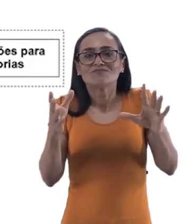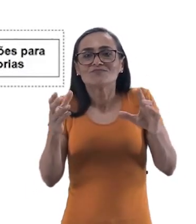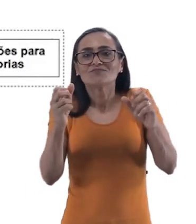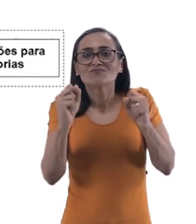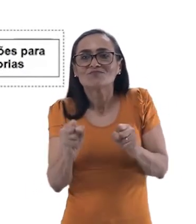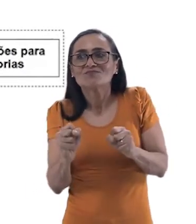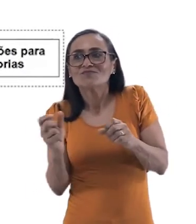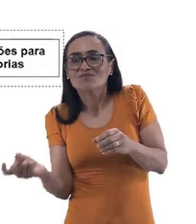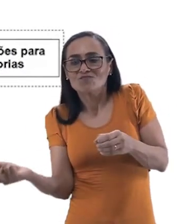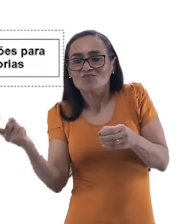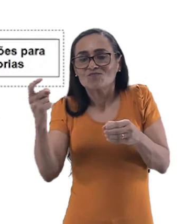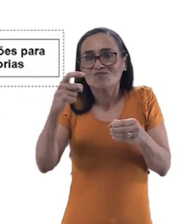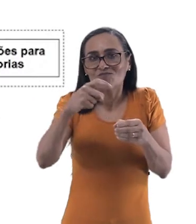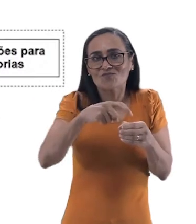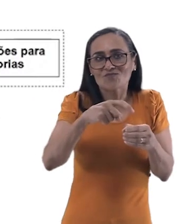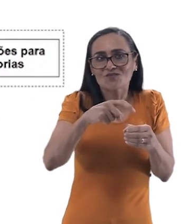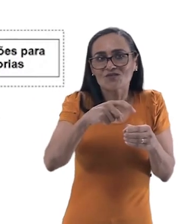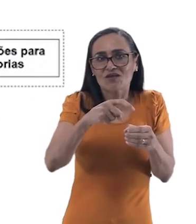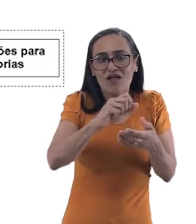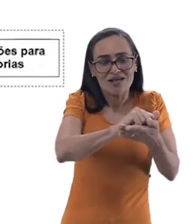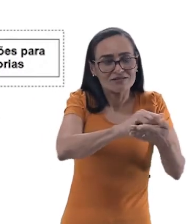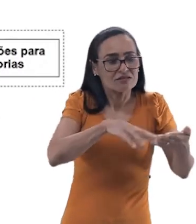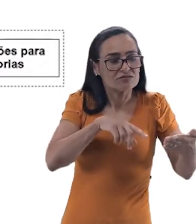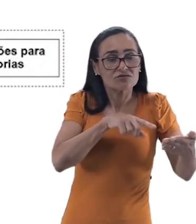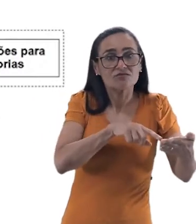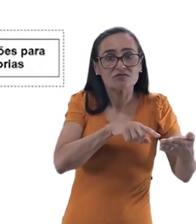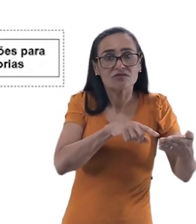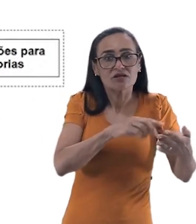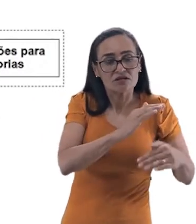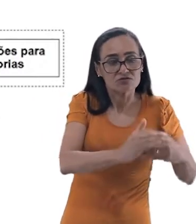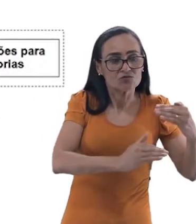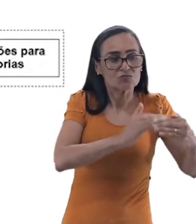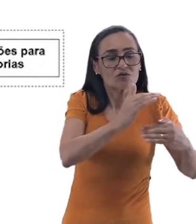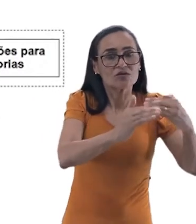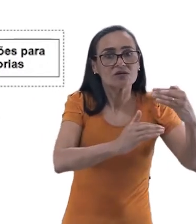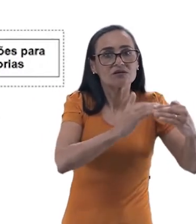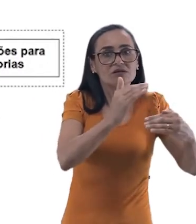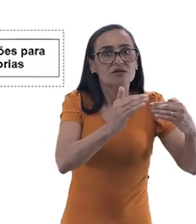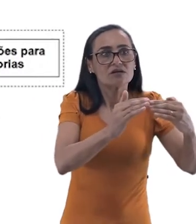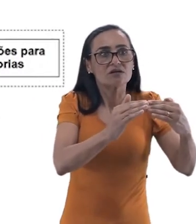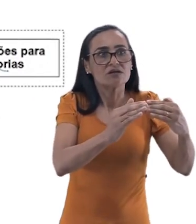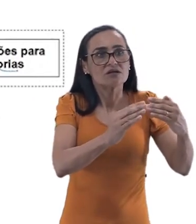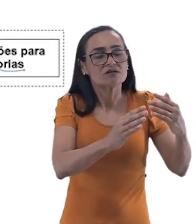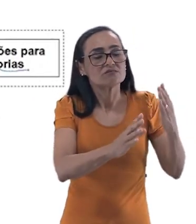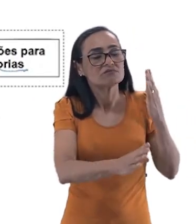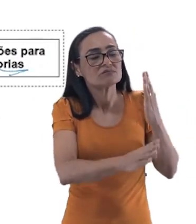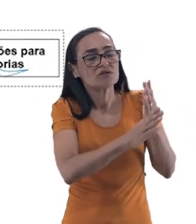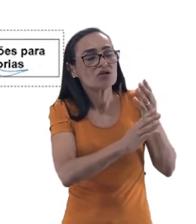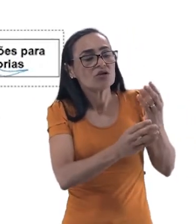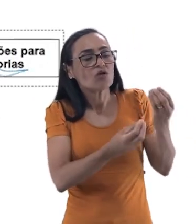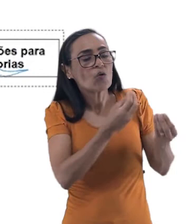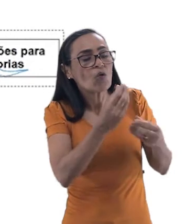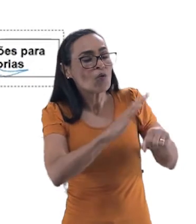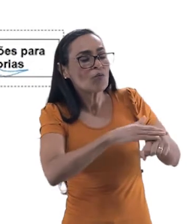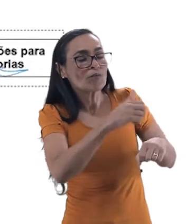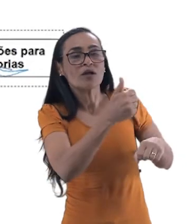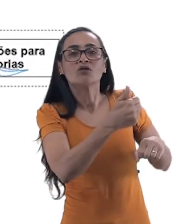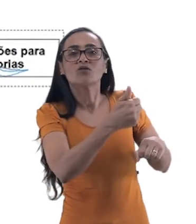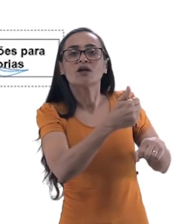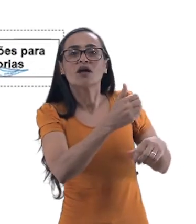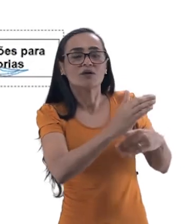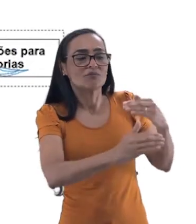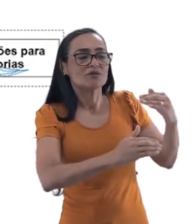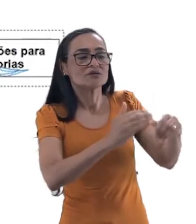permite retornar aqui às atividades e aos processos para identificar